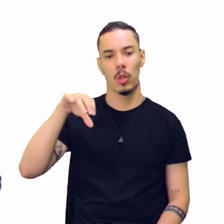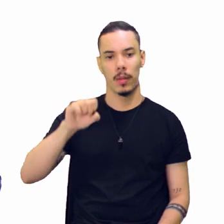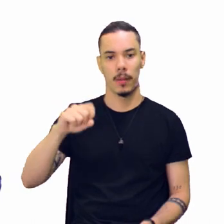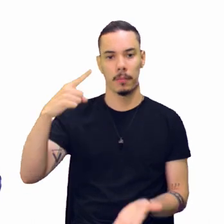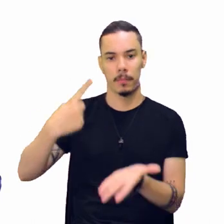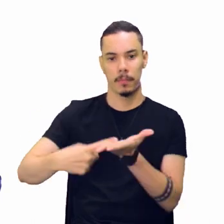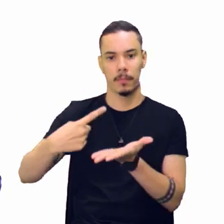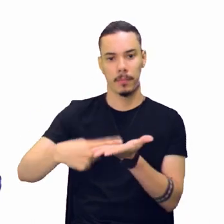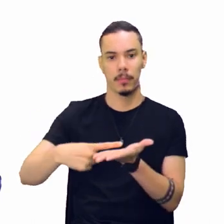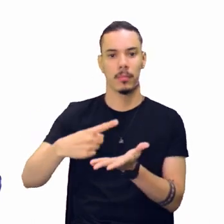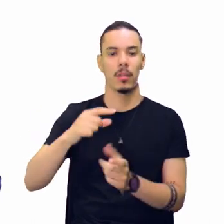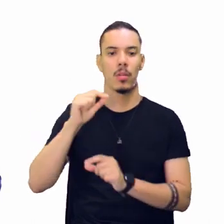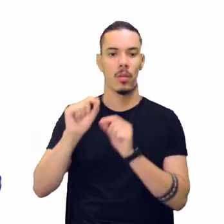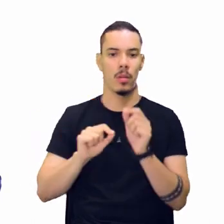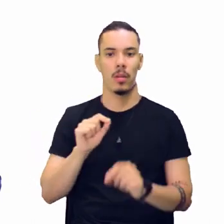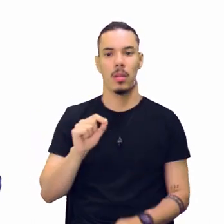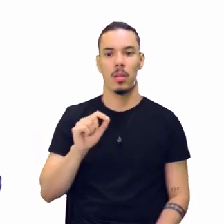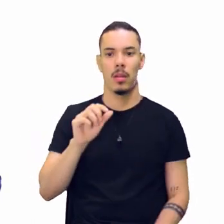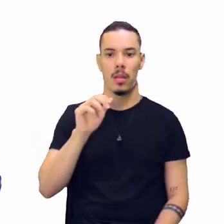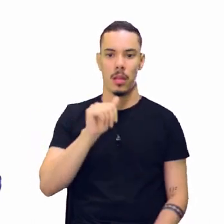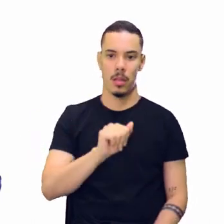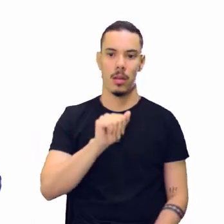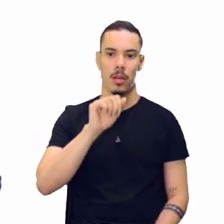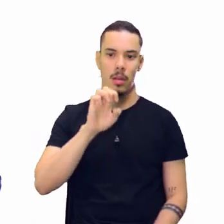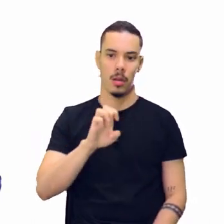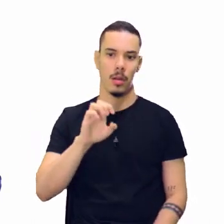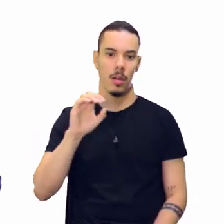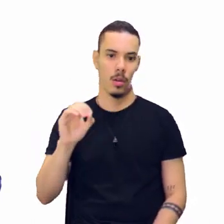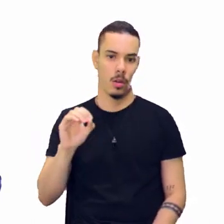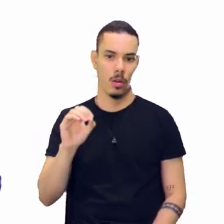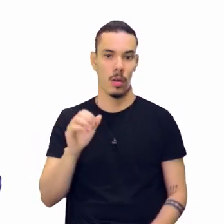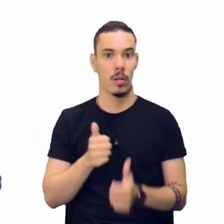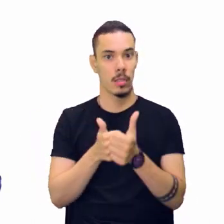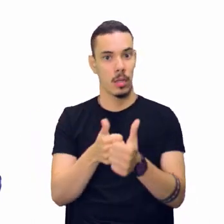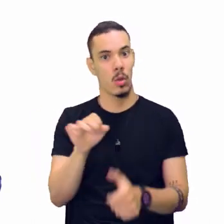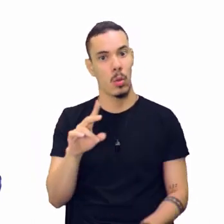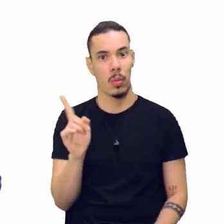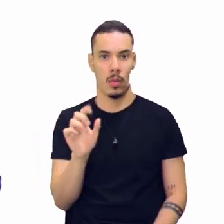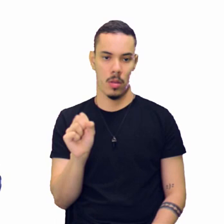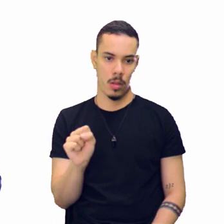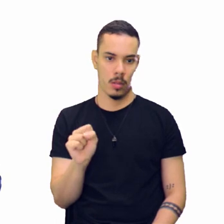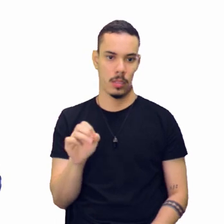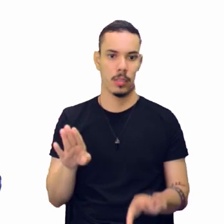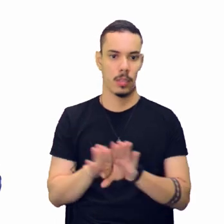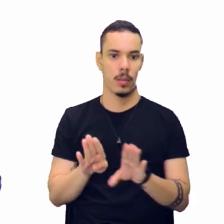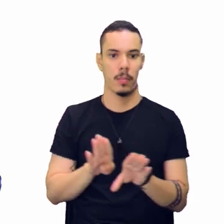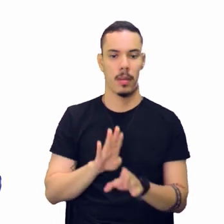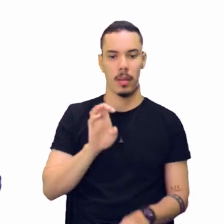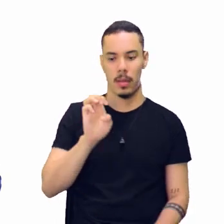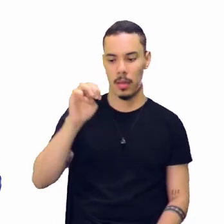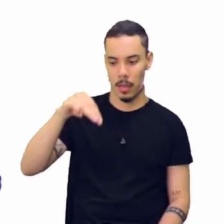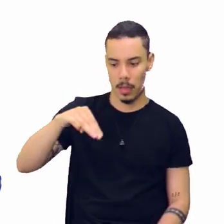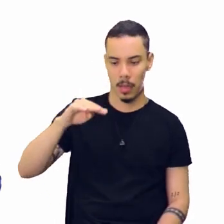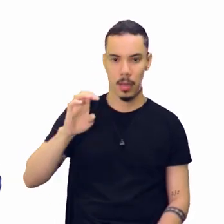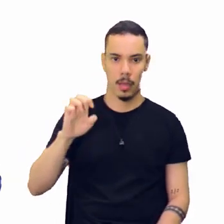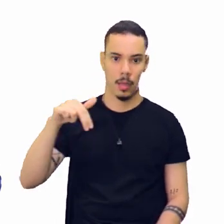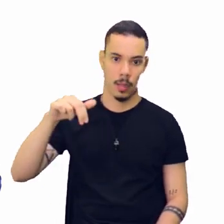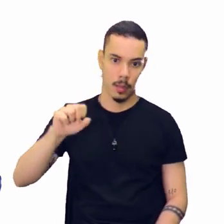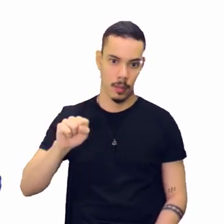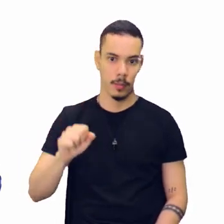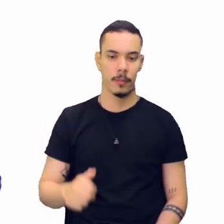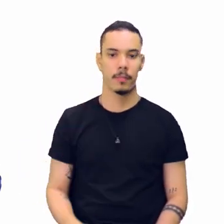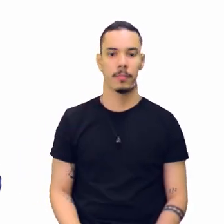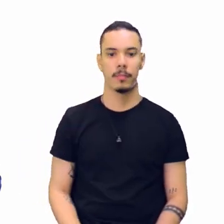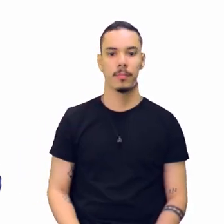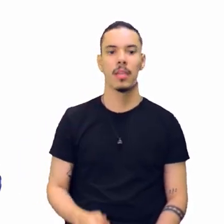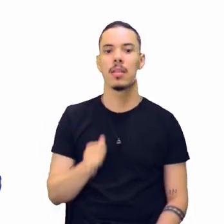as terminadas em A, E, O, seguida no de S, em e ens. Os exemplos: